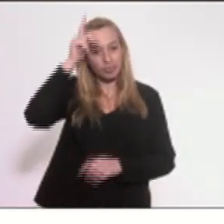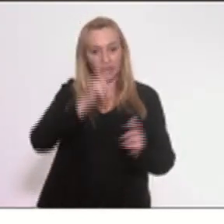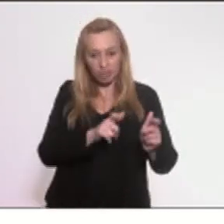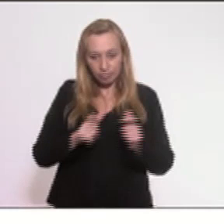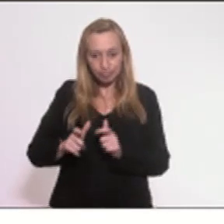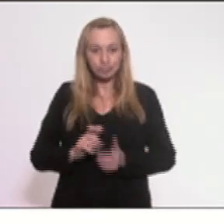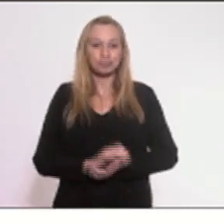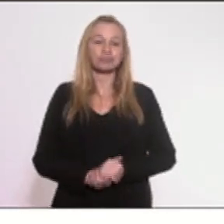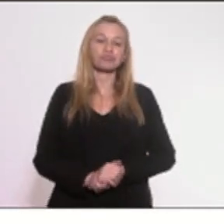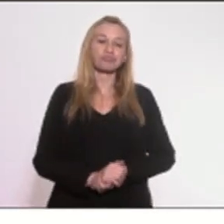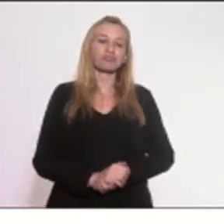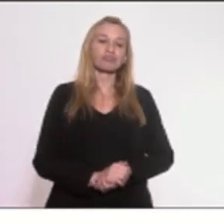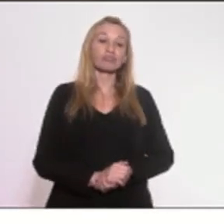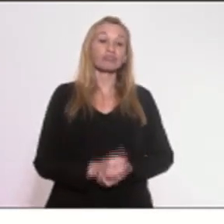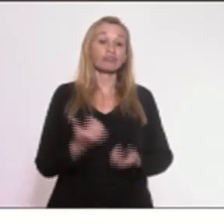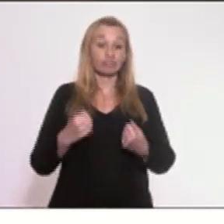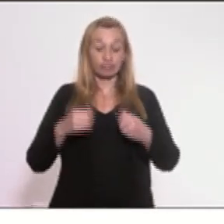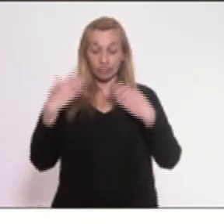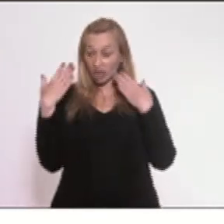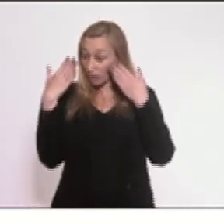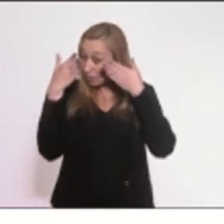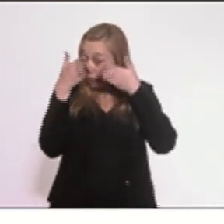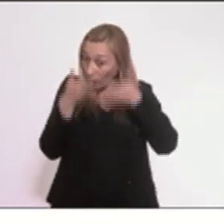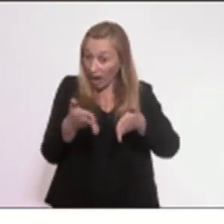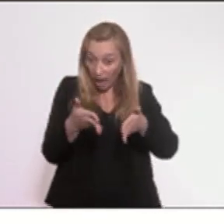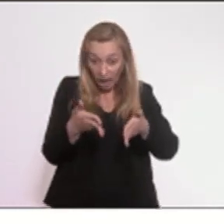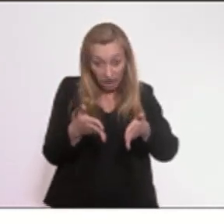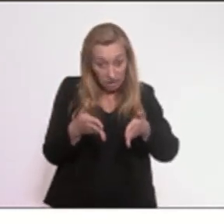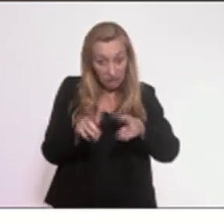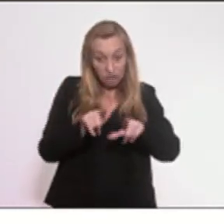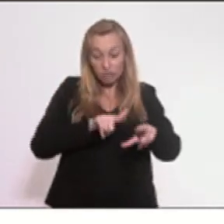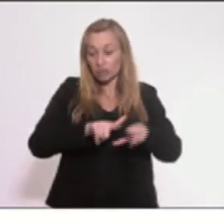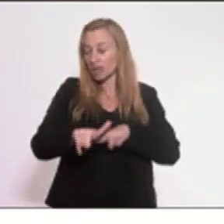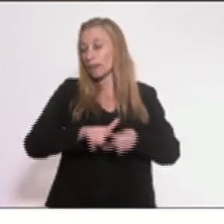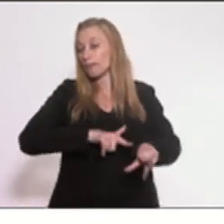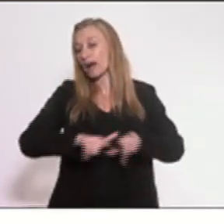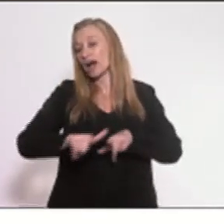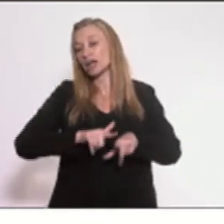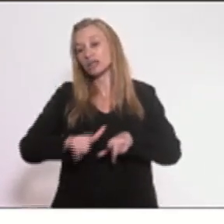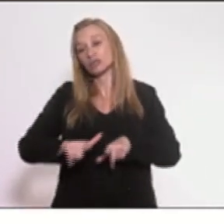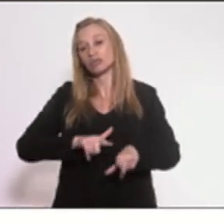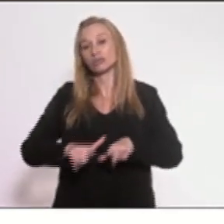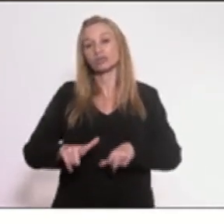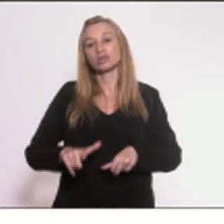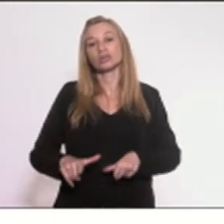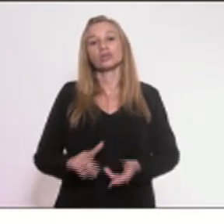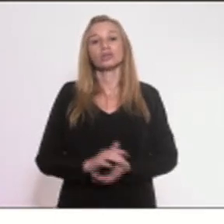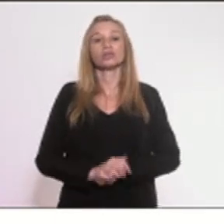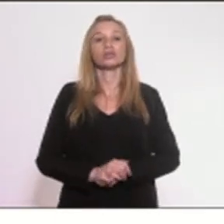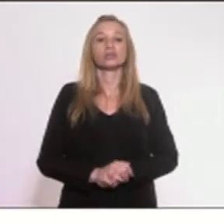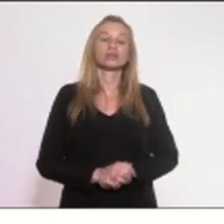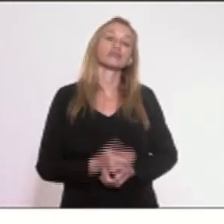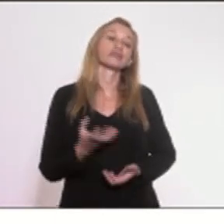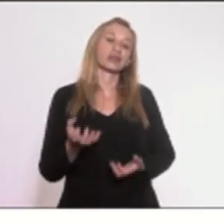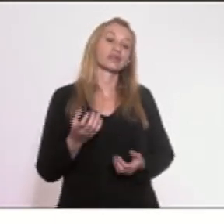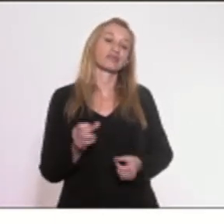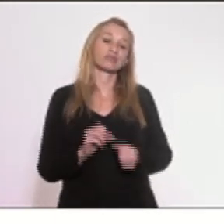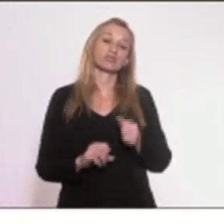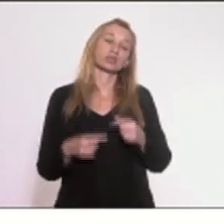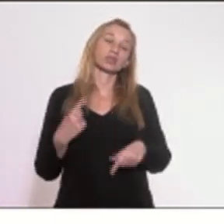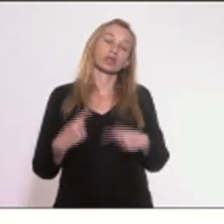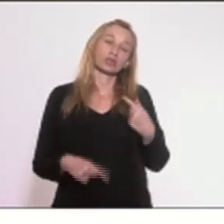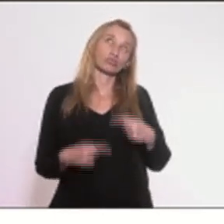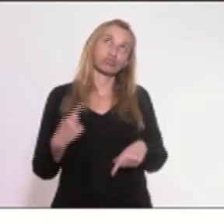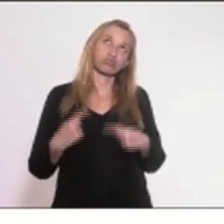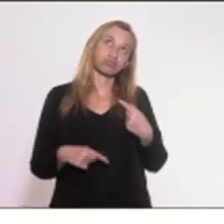estar focada nisso, em gerar empregos, trazer empresas, está pensando em fazer política.